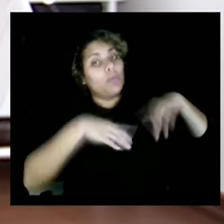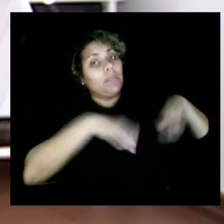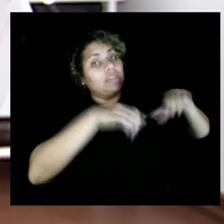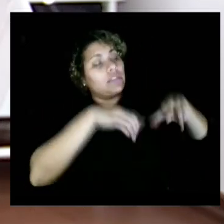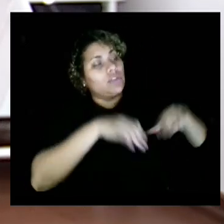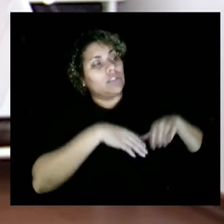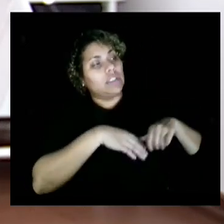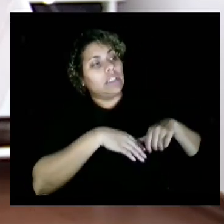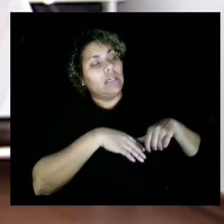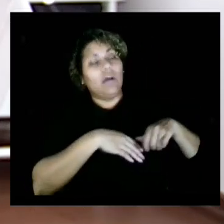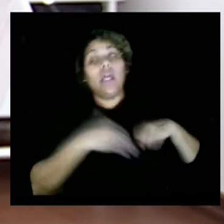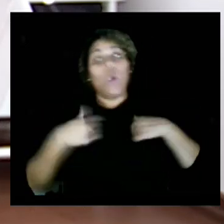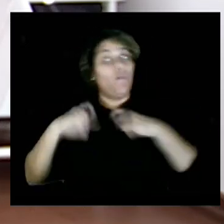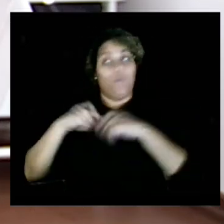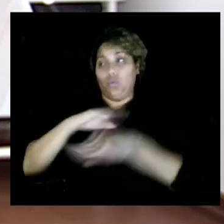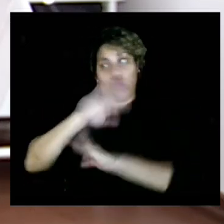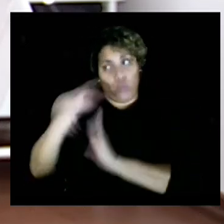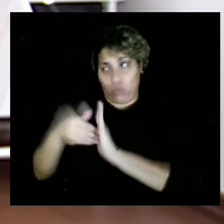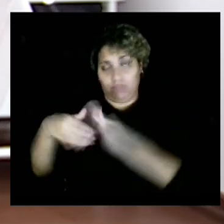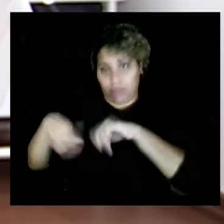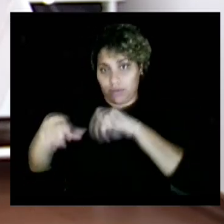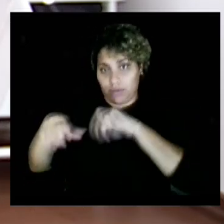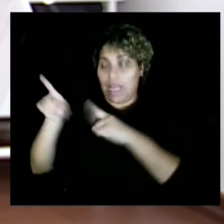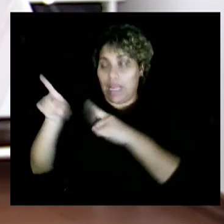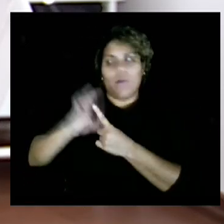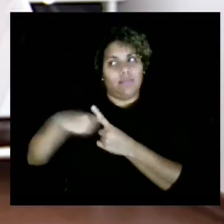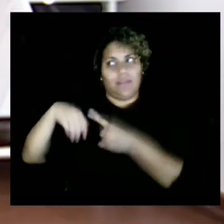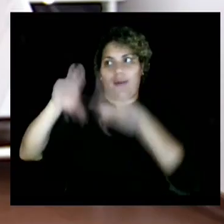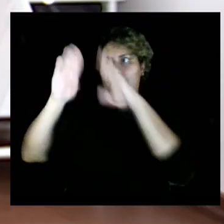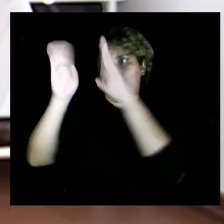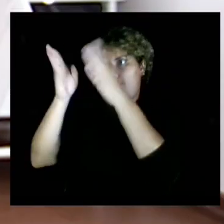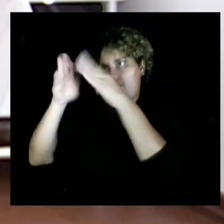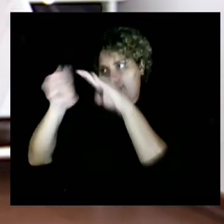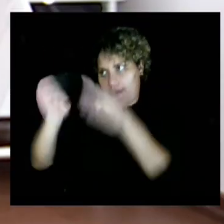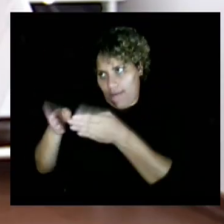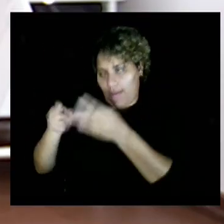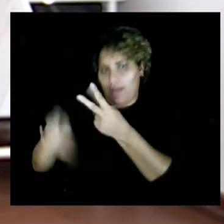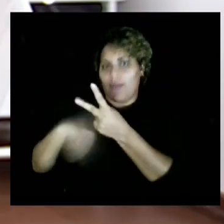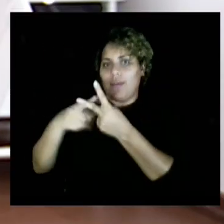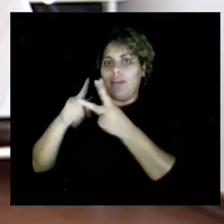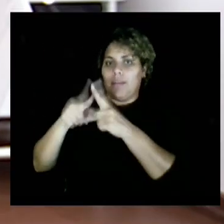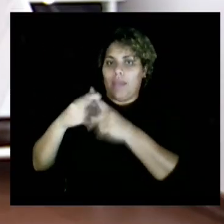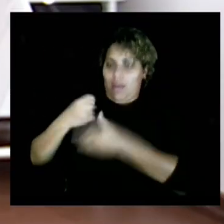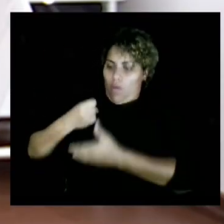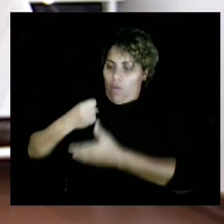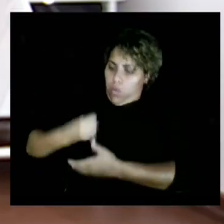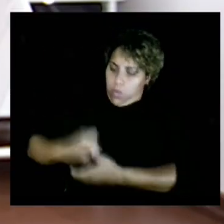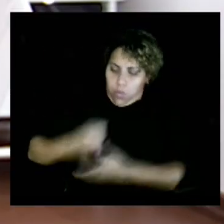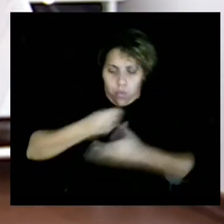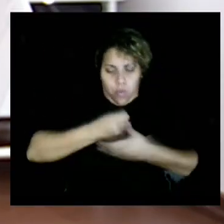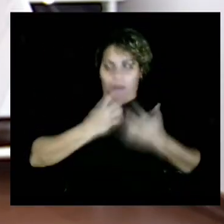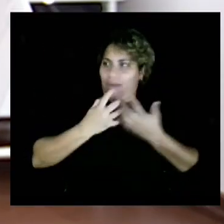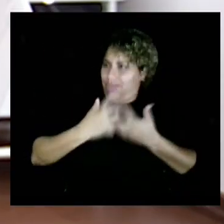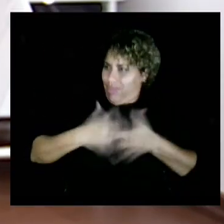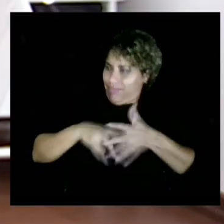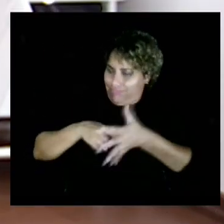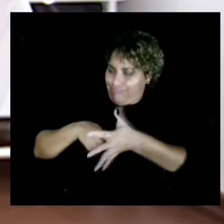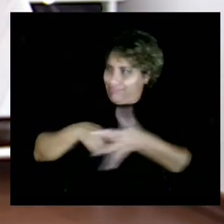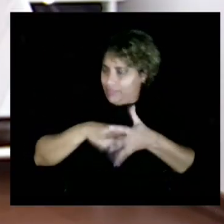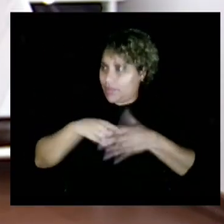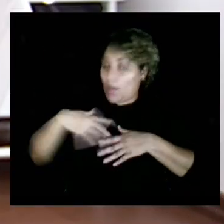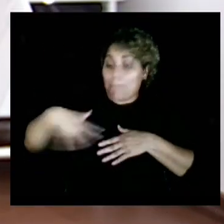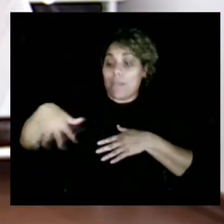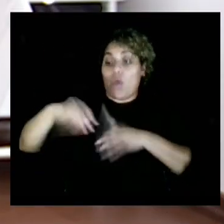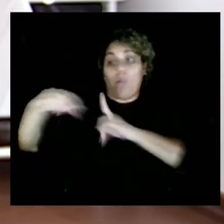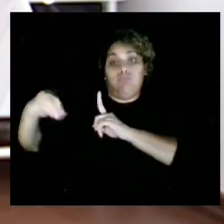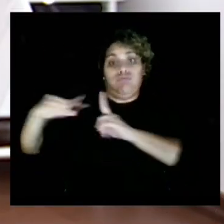que elas mais gostam é a modeladora e elas gostam muito do aparelho também. O meu público gosta muito da mão, elas